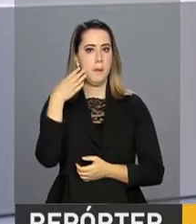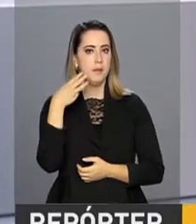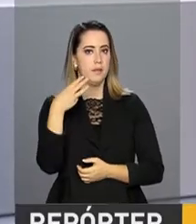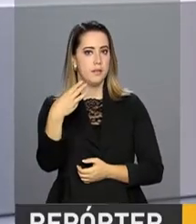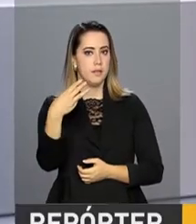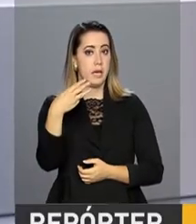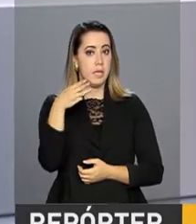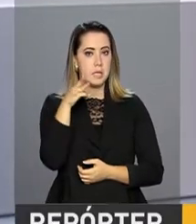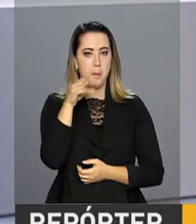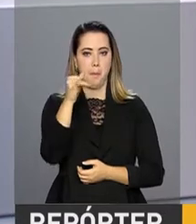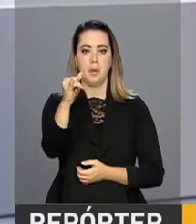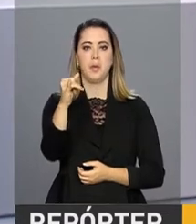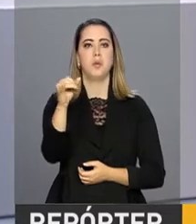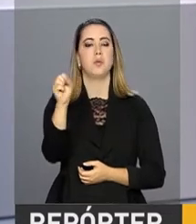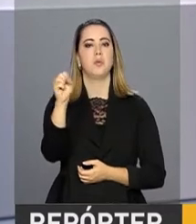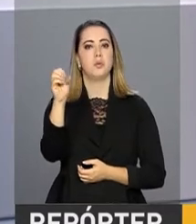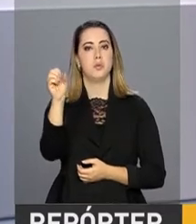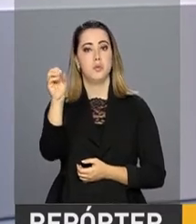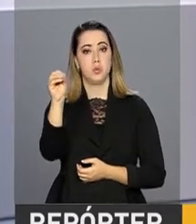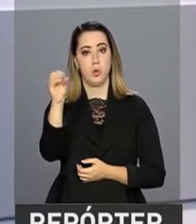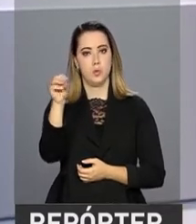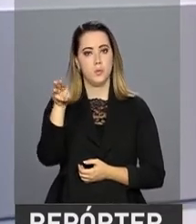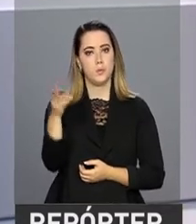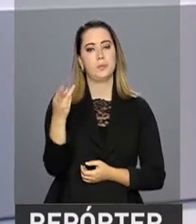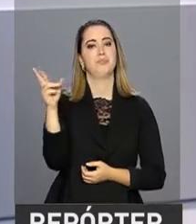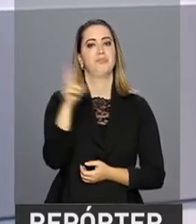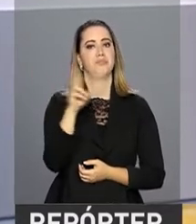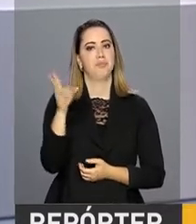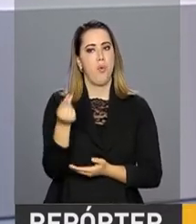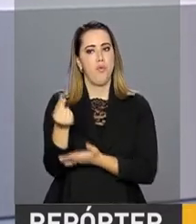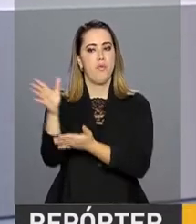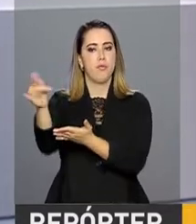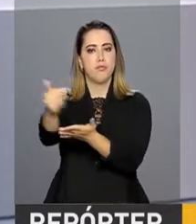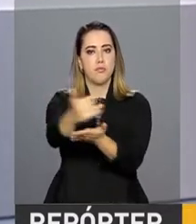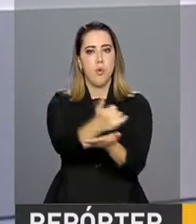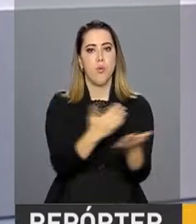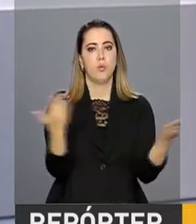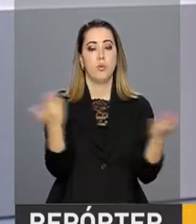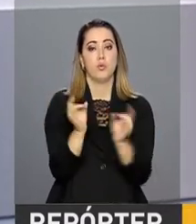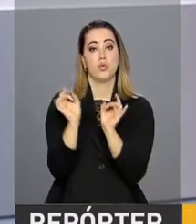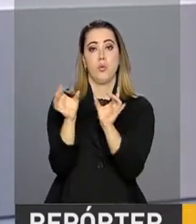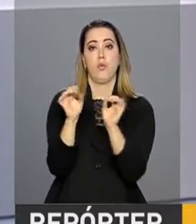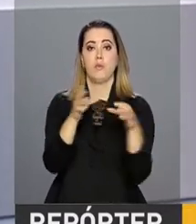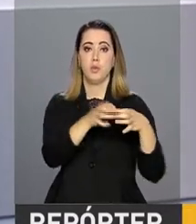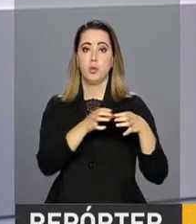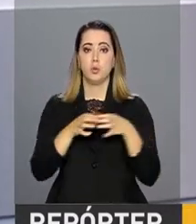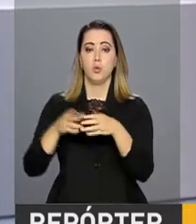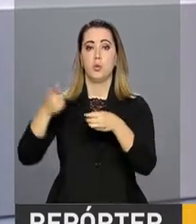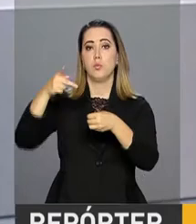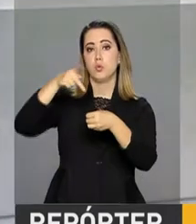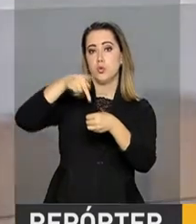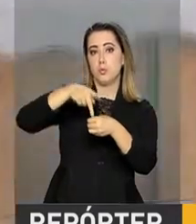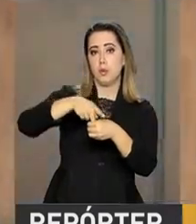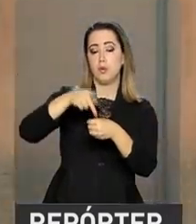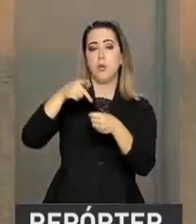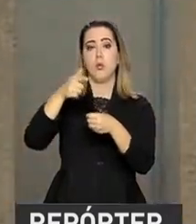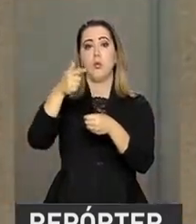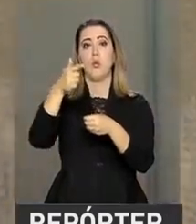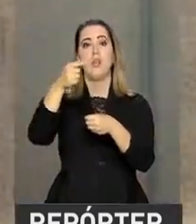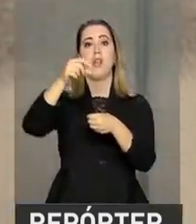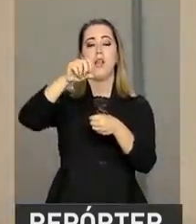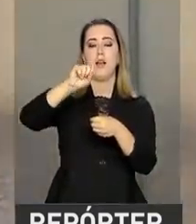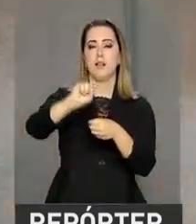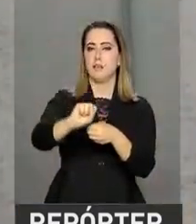bilhões e 800 milhões de reais esse foi o valor arrecadado hoje com leilão de blocos de petróleo e gás realizado pelo